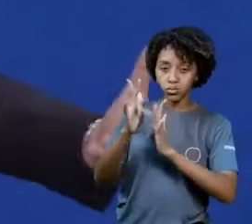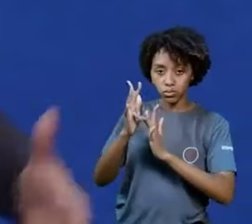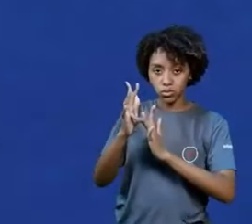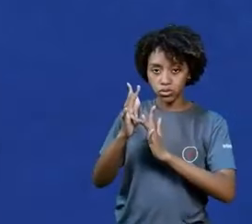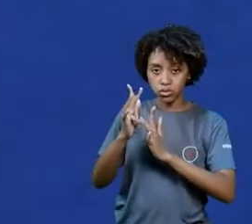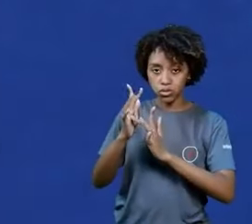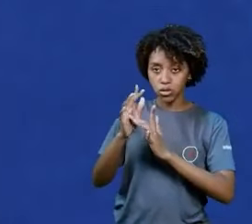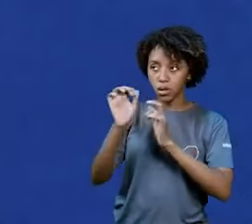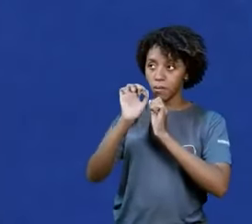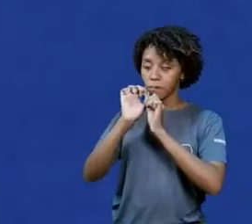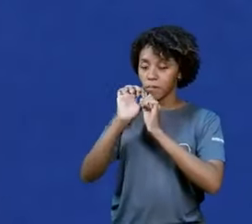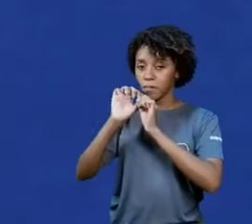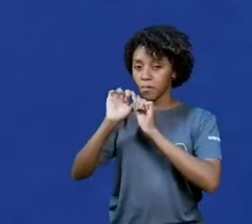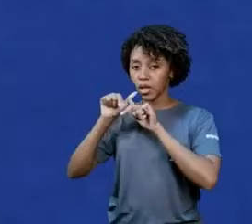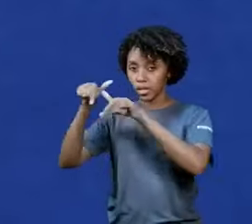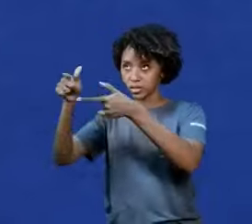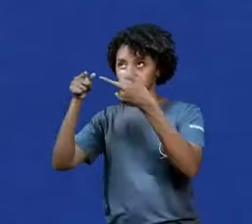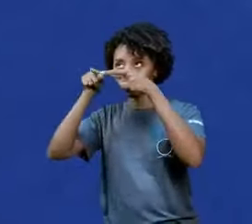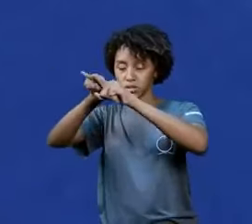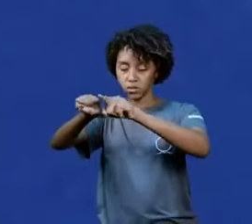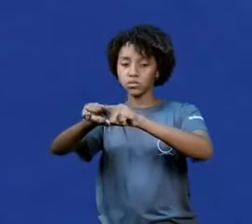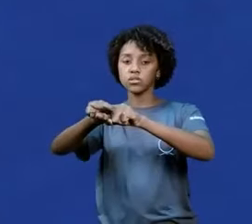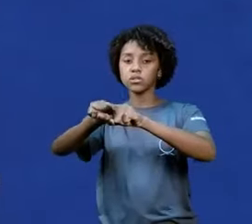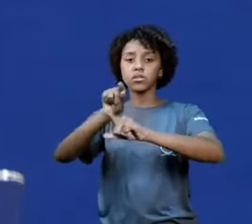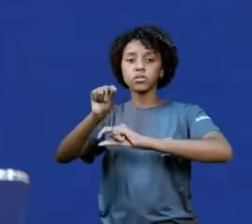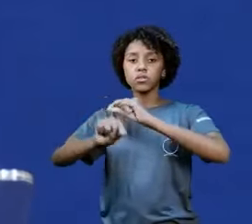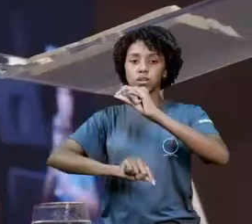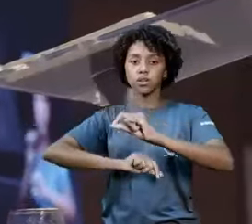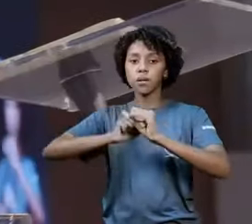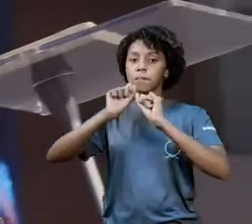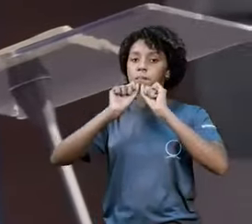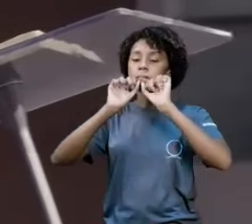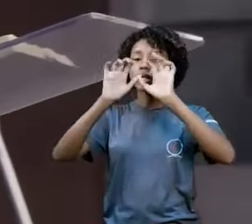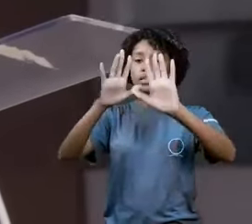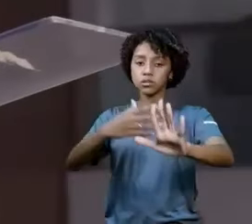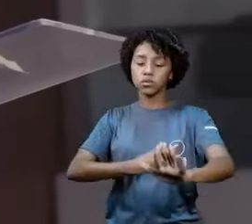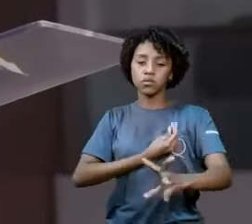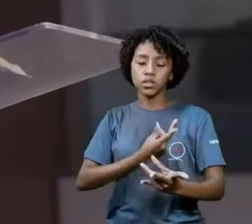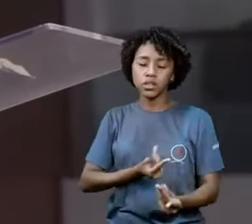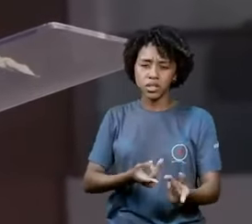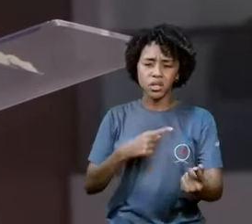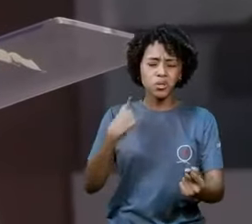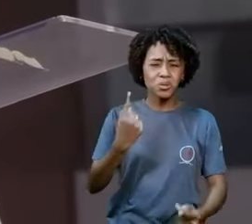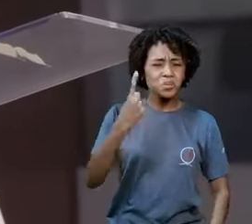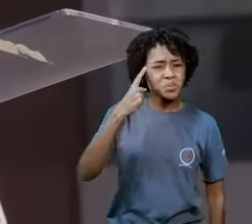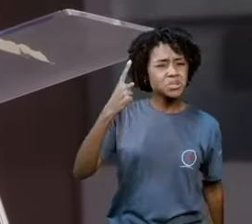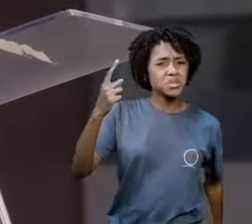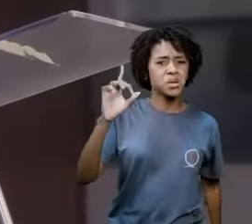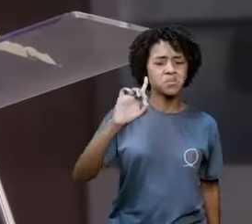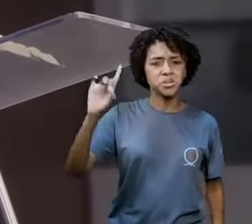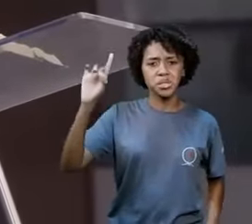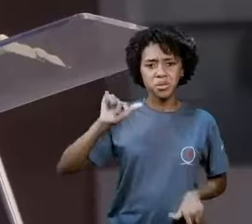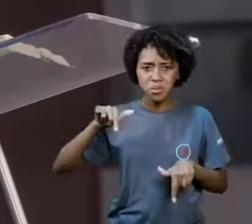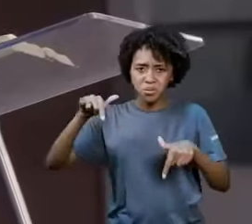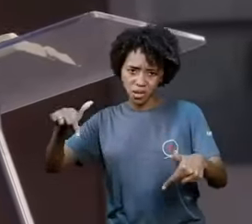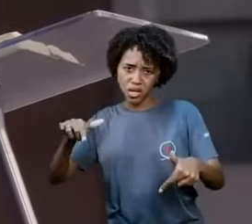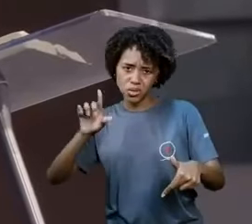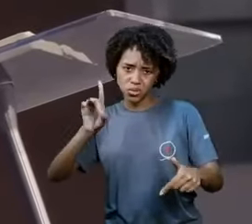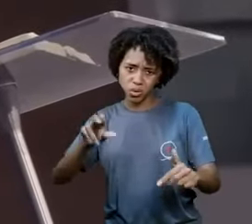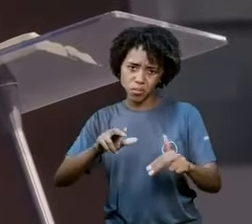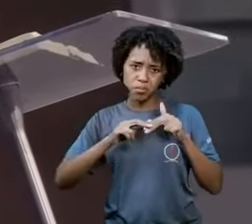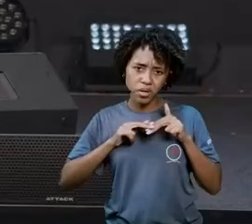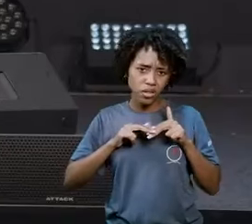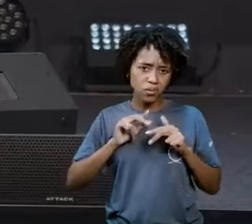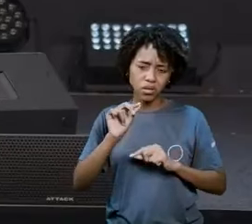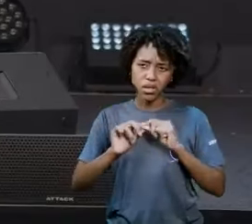uma maneira de Deus agir e Nós pensamos que Deus age apenas pela sua soberania